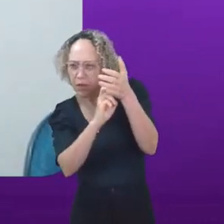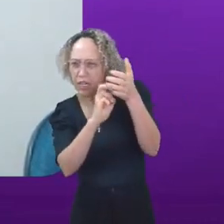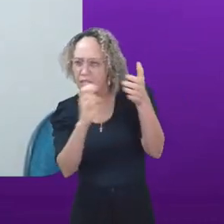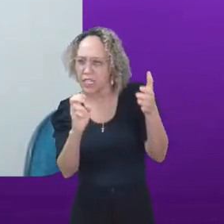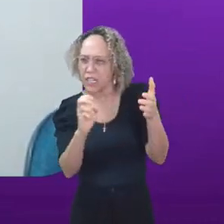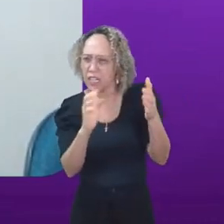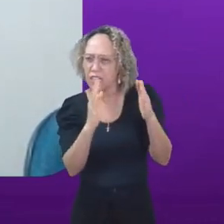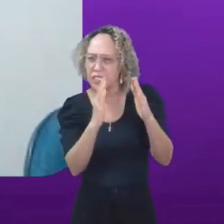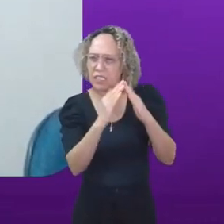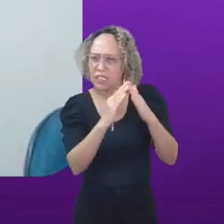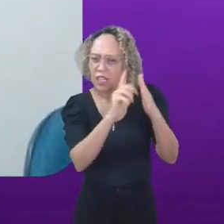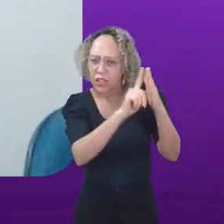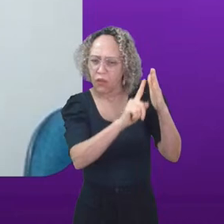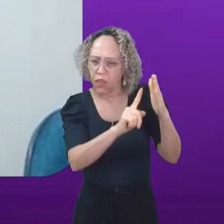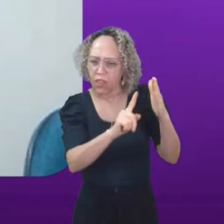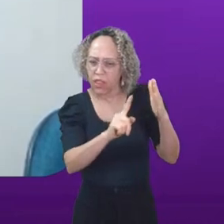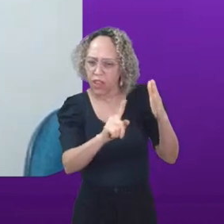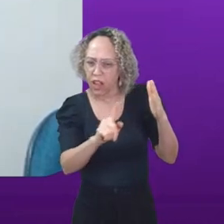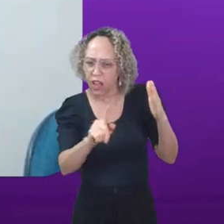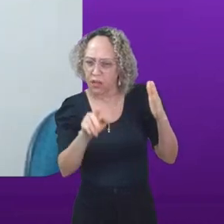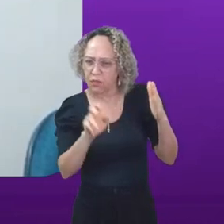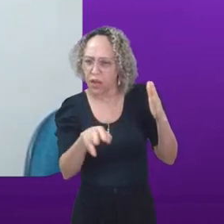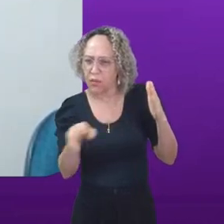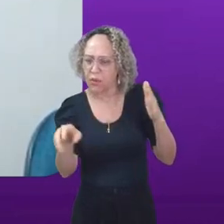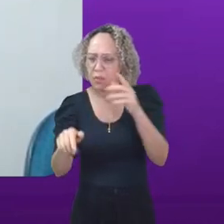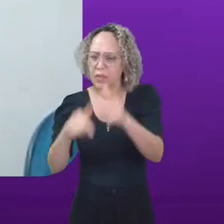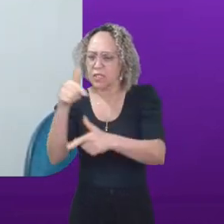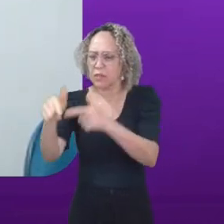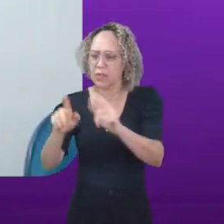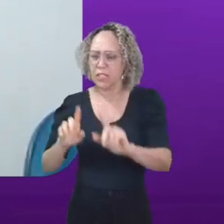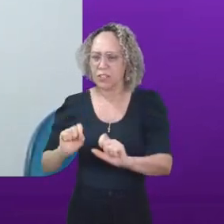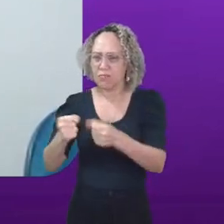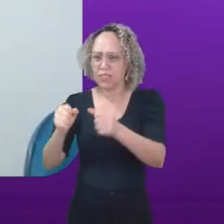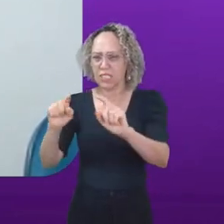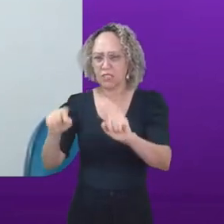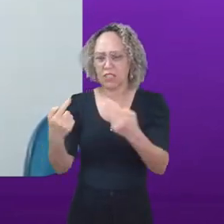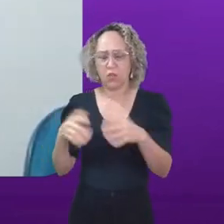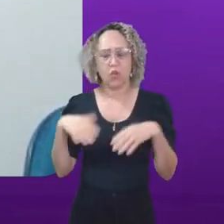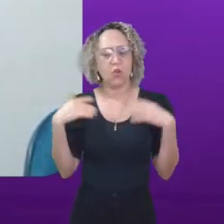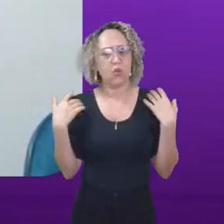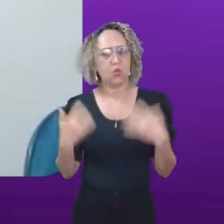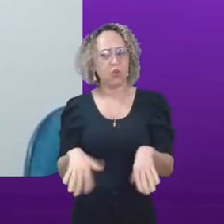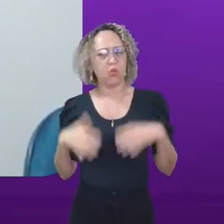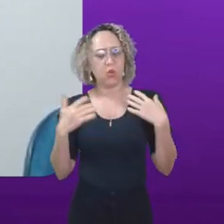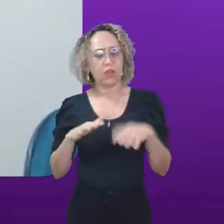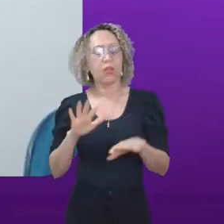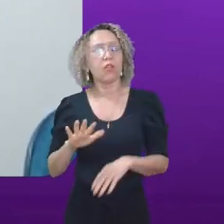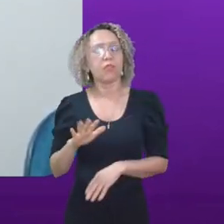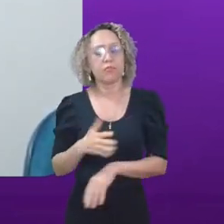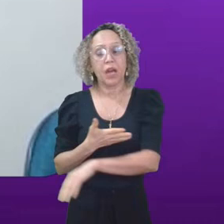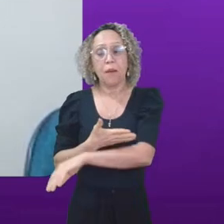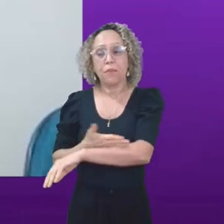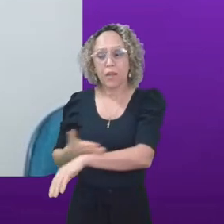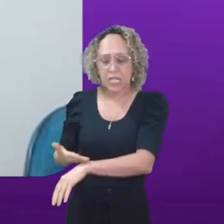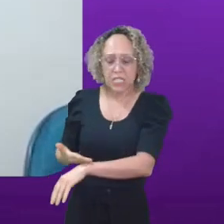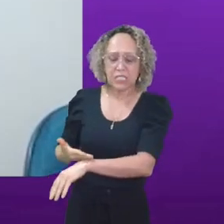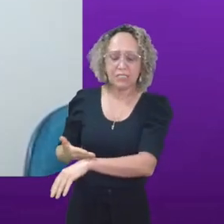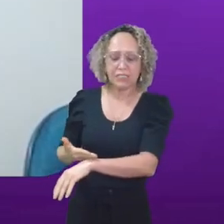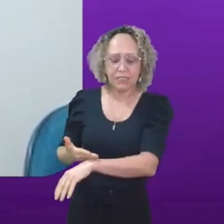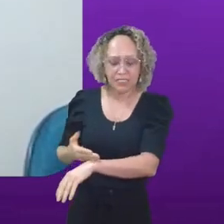para enfrentar os desafios. Se para os outros, né, para as outras pessoas, é um leão por dia, para a gente é uma